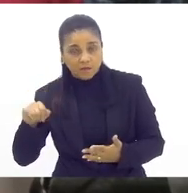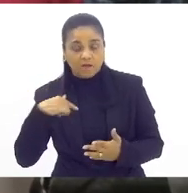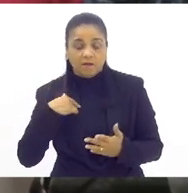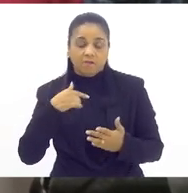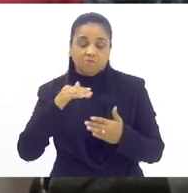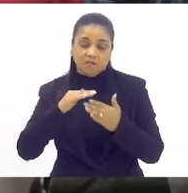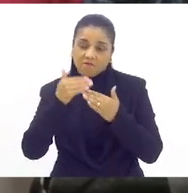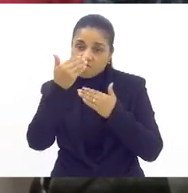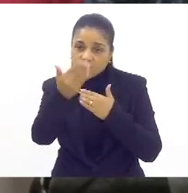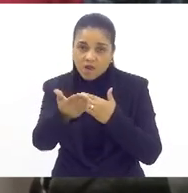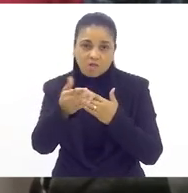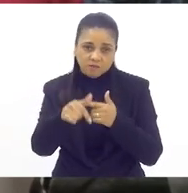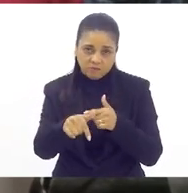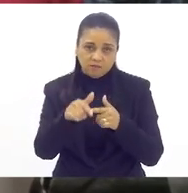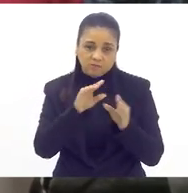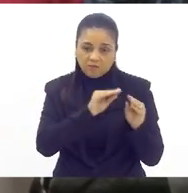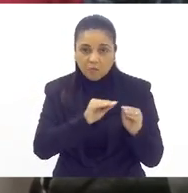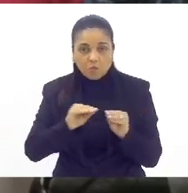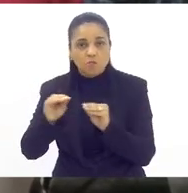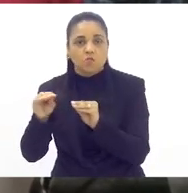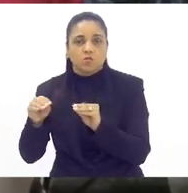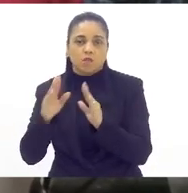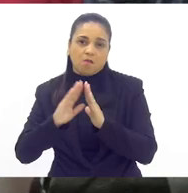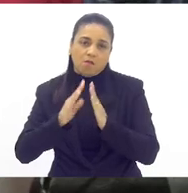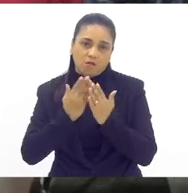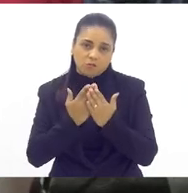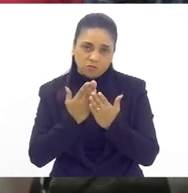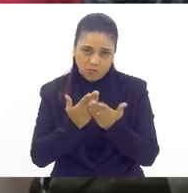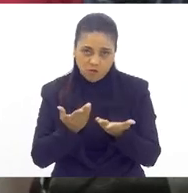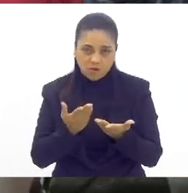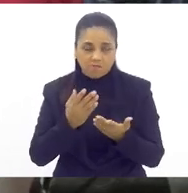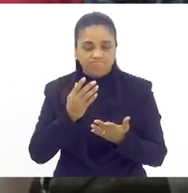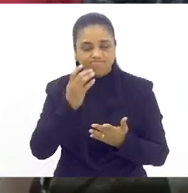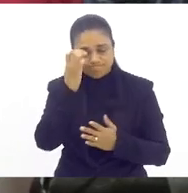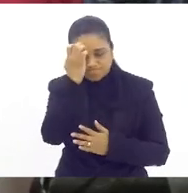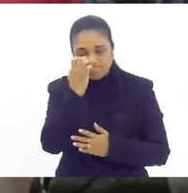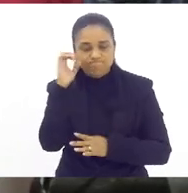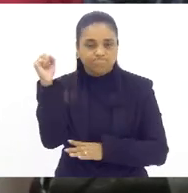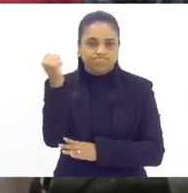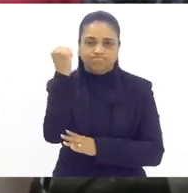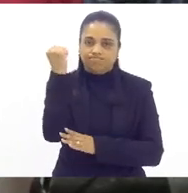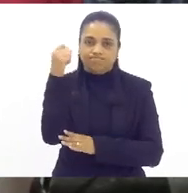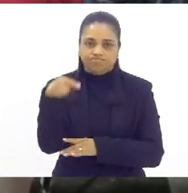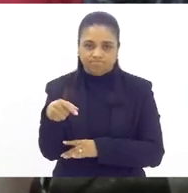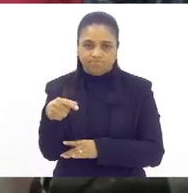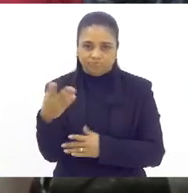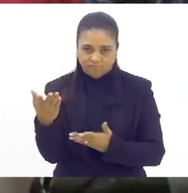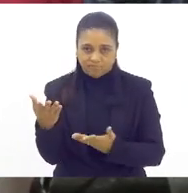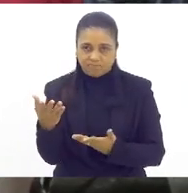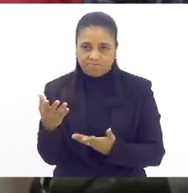um problema gravíssimo que nós estamos assistindo e lembrar né